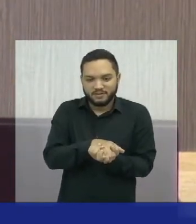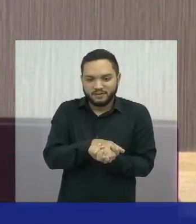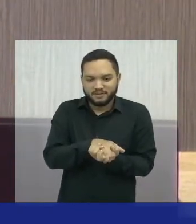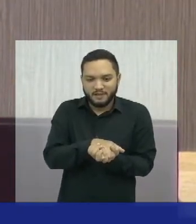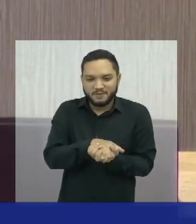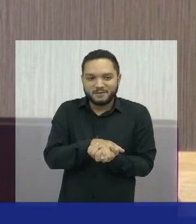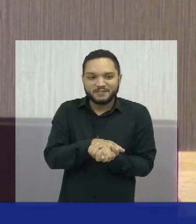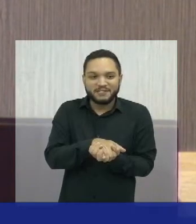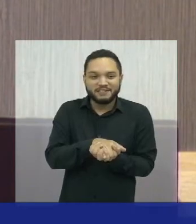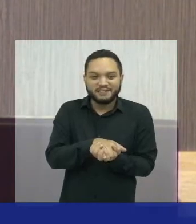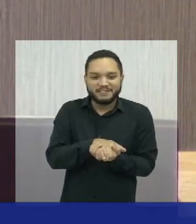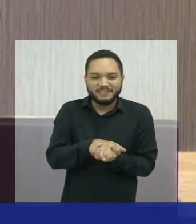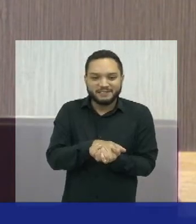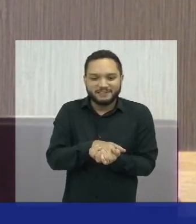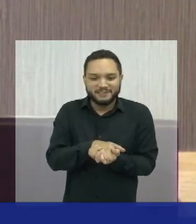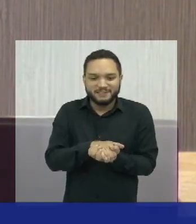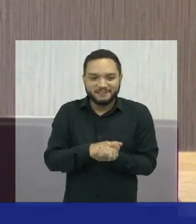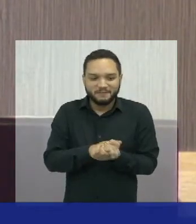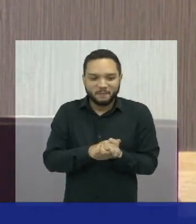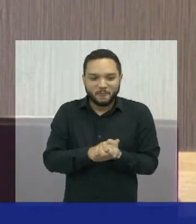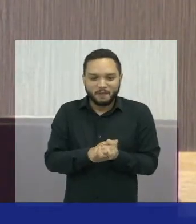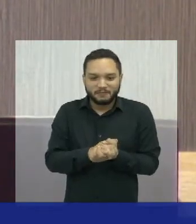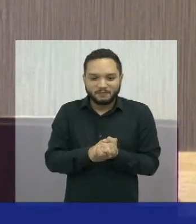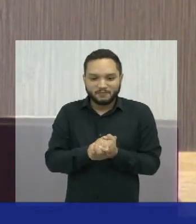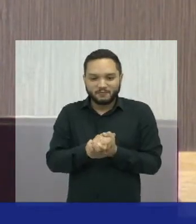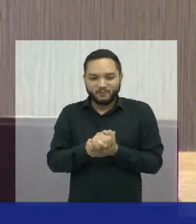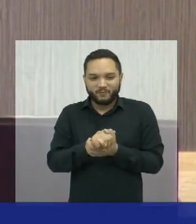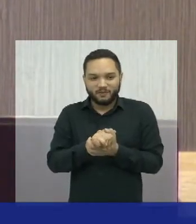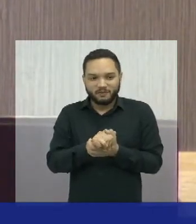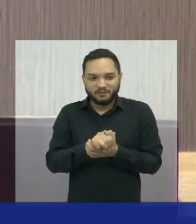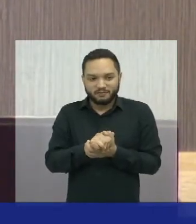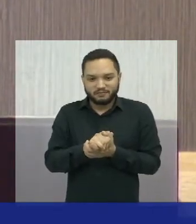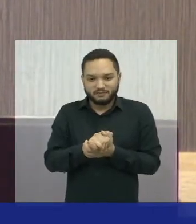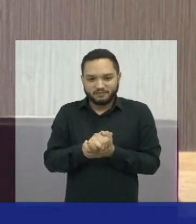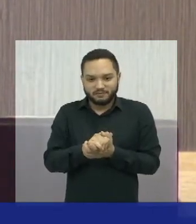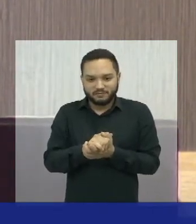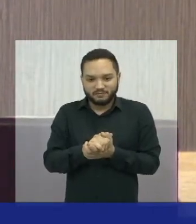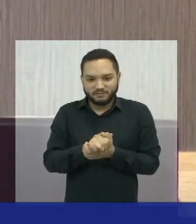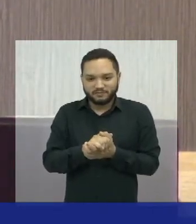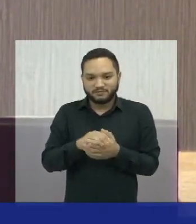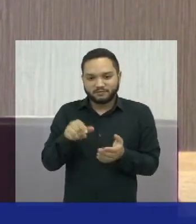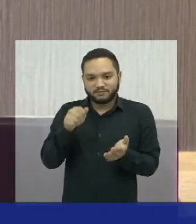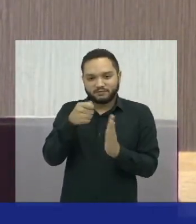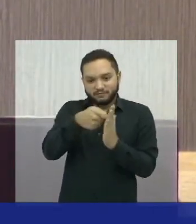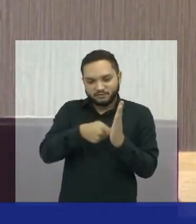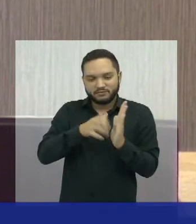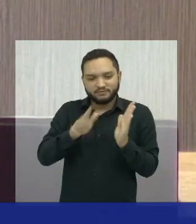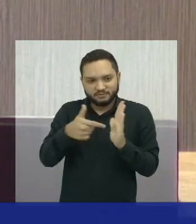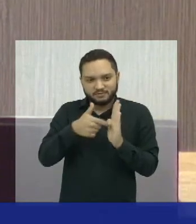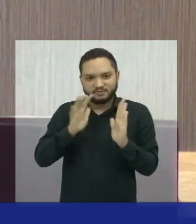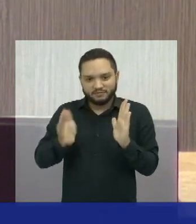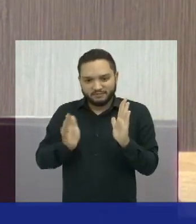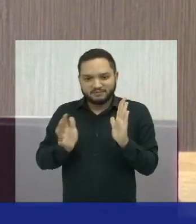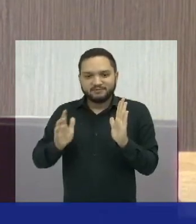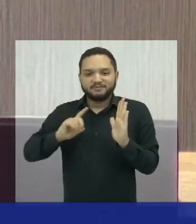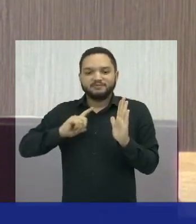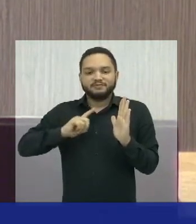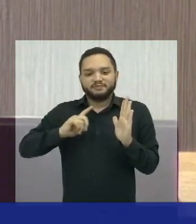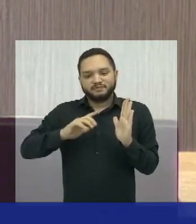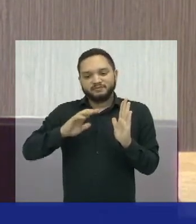Mas eu gosto muito de dar vida às palavras e o que está escrito. Eu